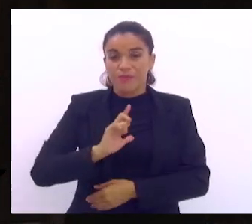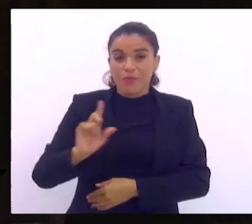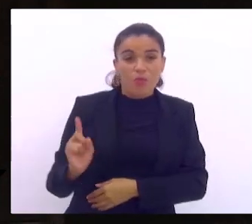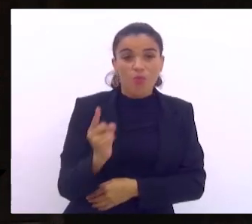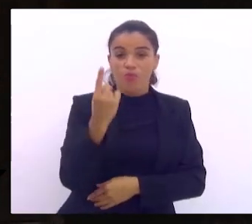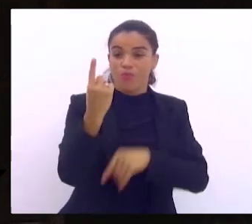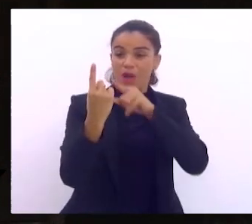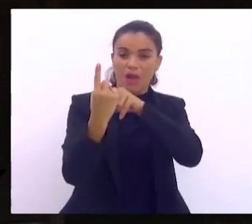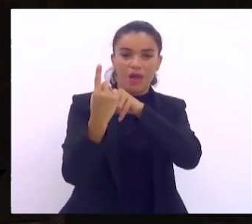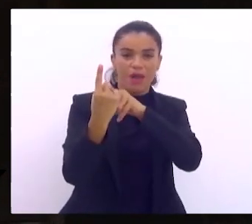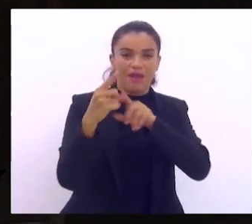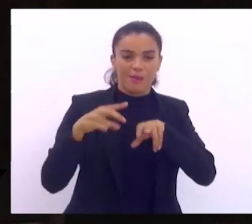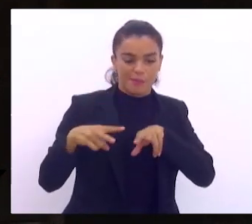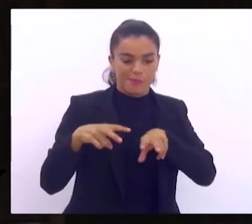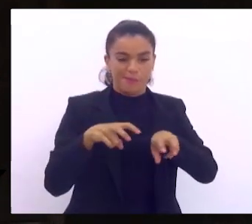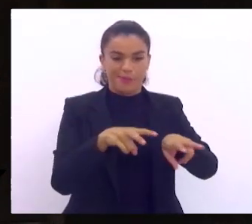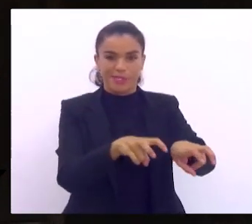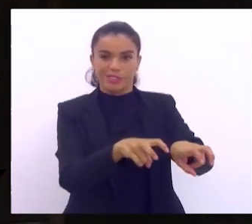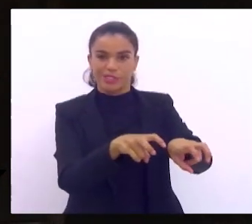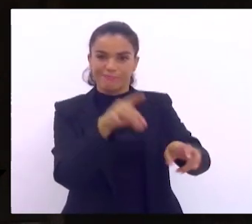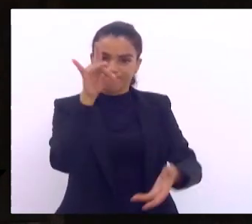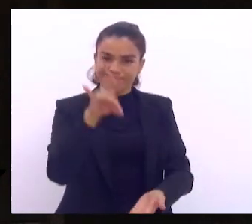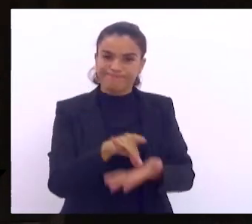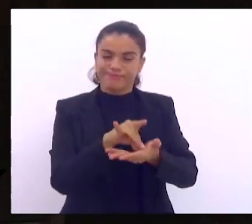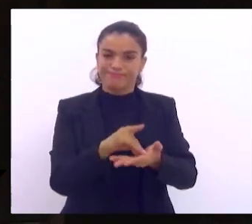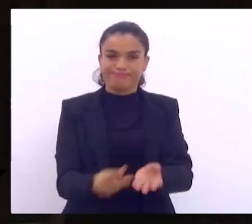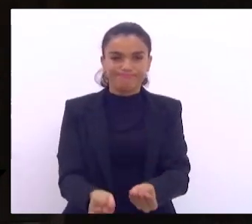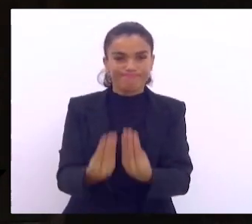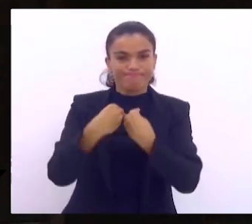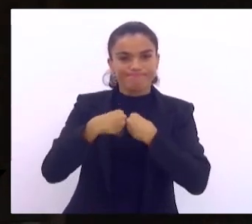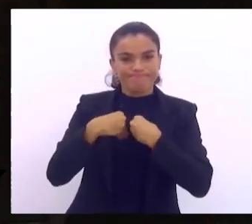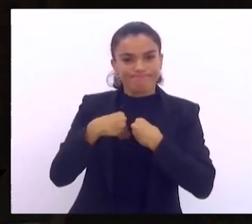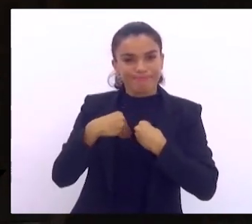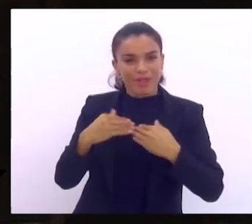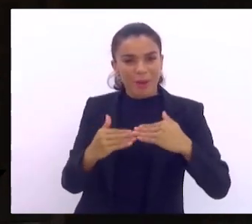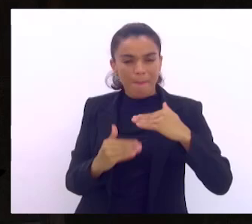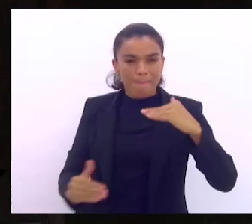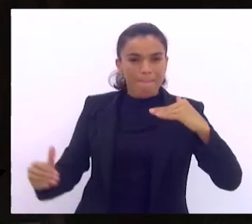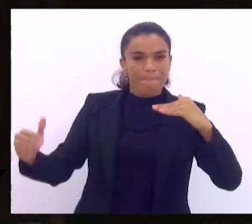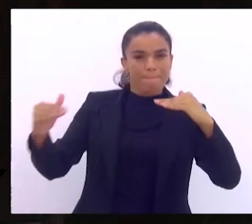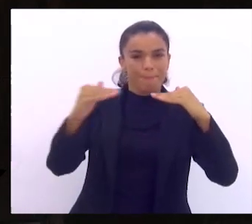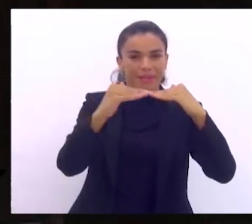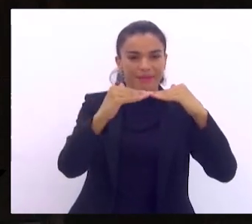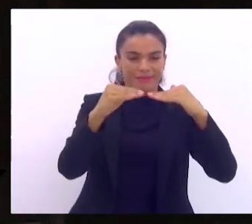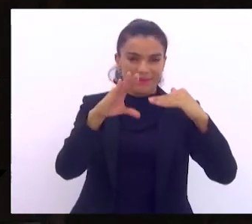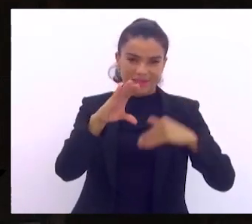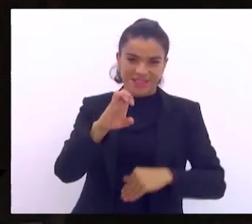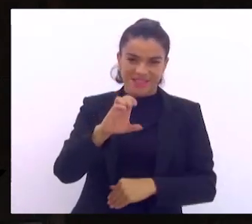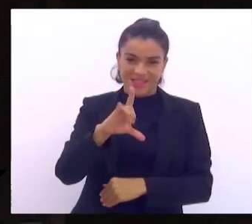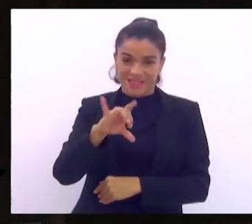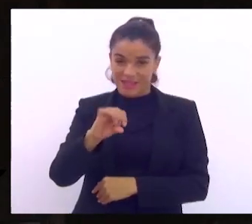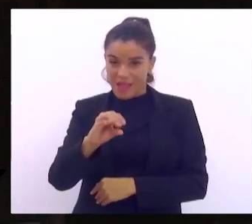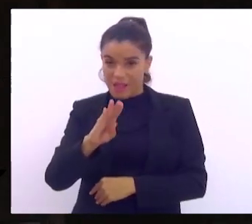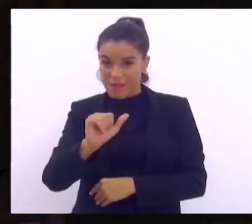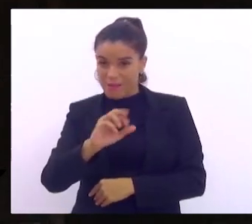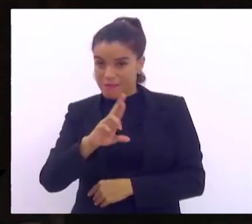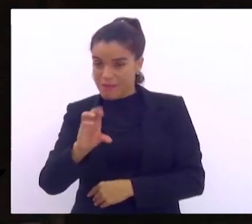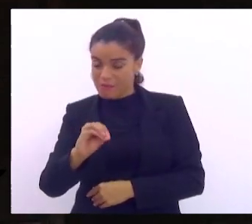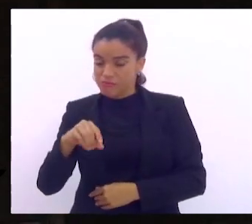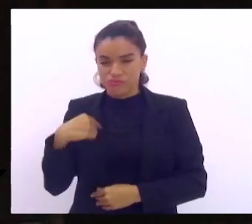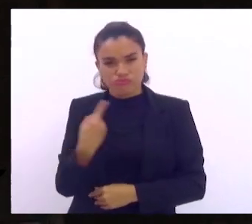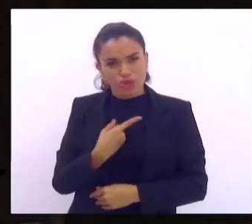pista que realmente suprisse o Célio de Barros. Então, hoje nós estamos